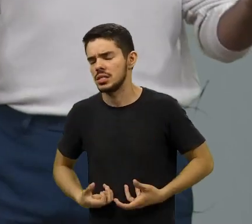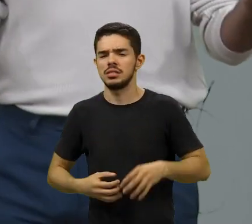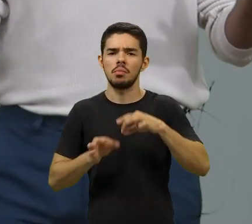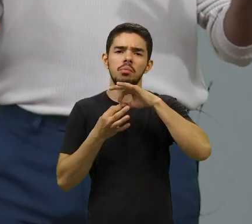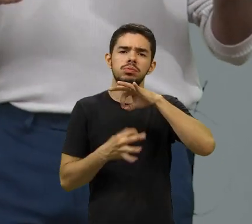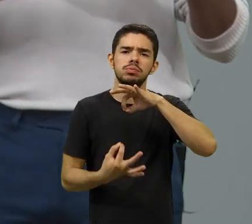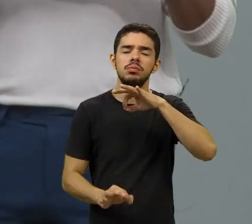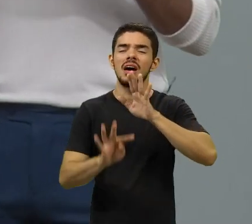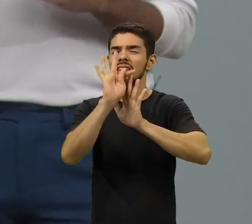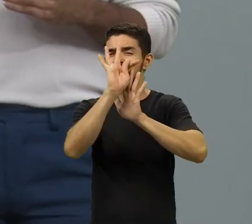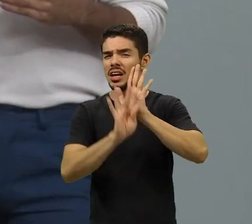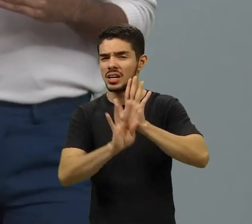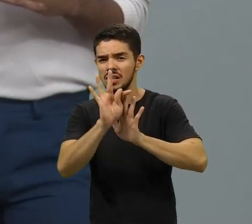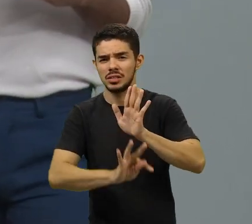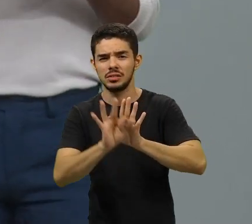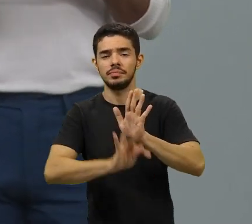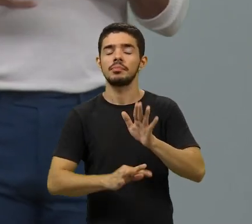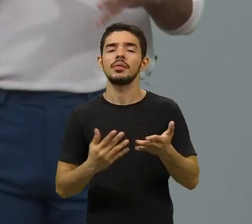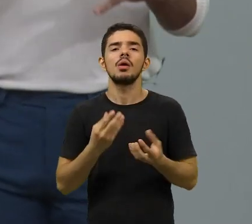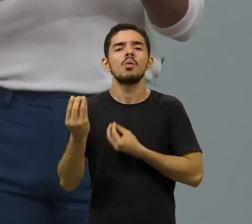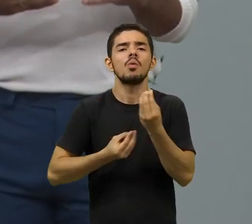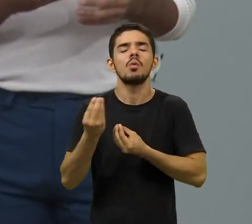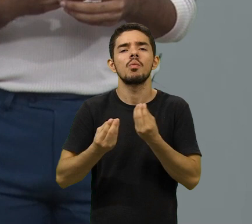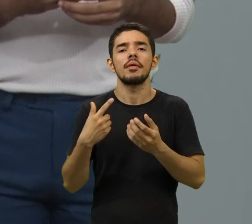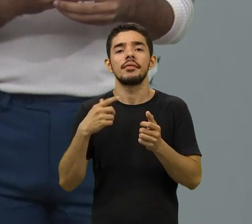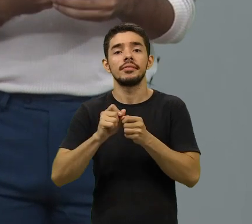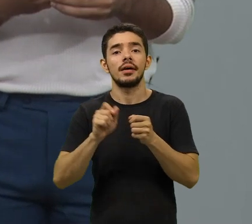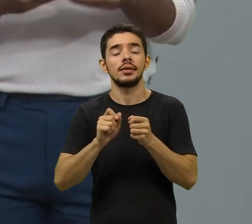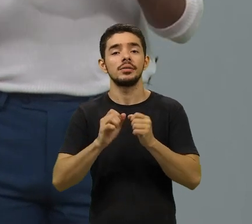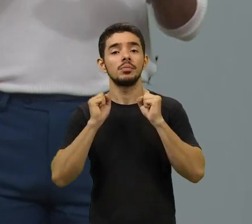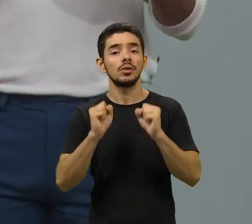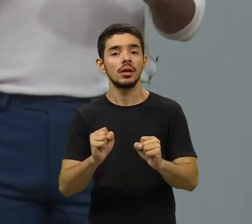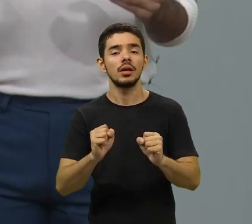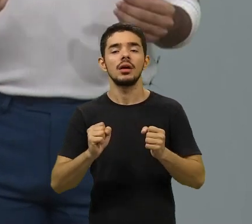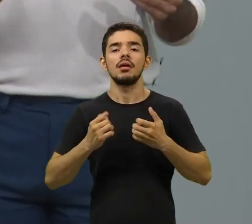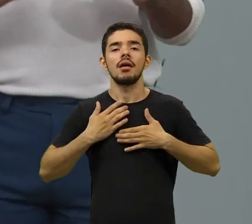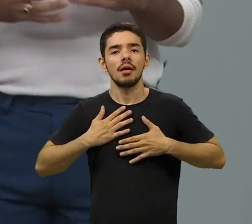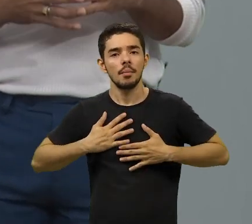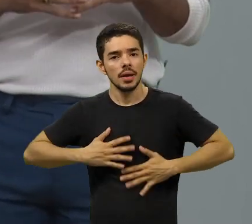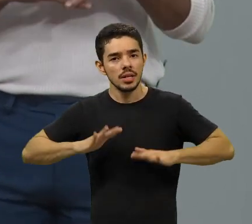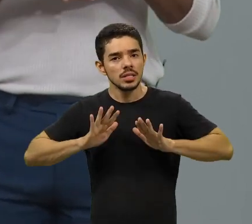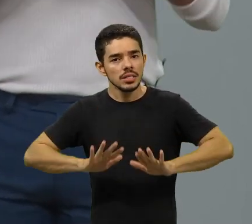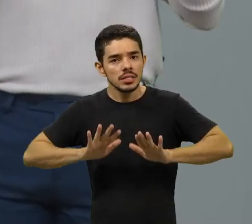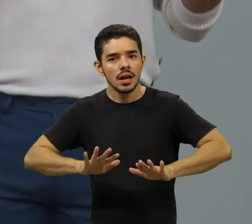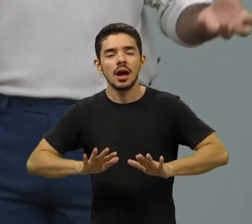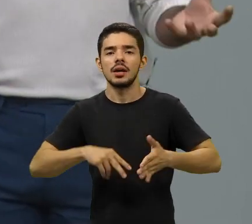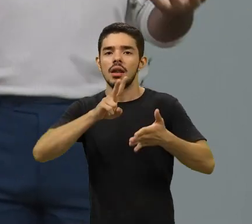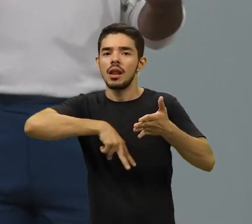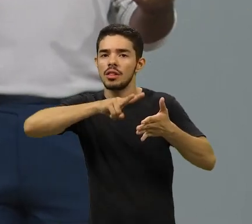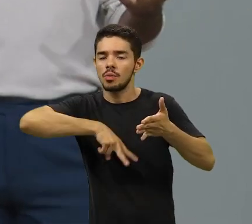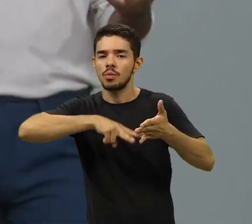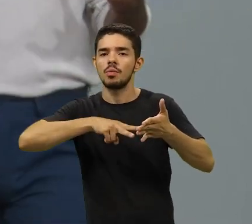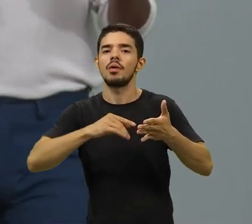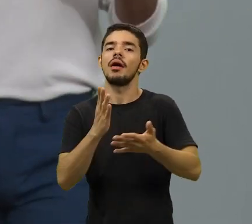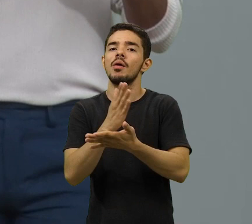são grandes, tem textos grandes. E aí, como é que eu faço para poder amenizar esse cargo de